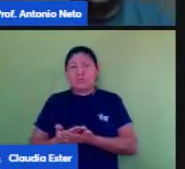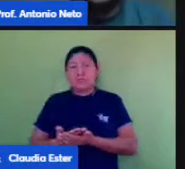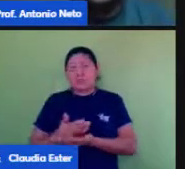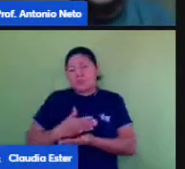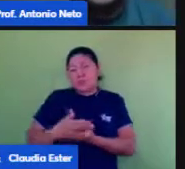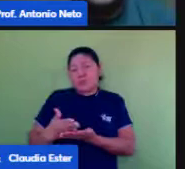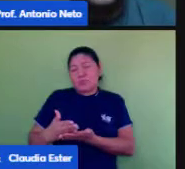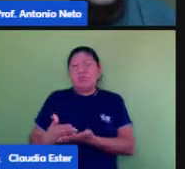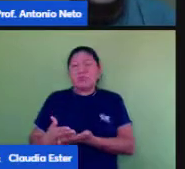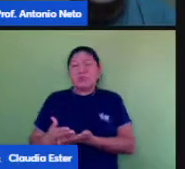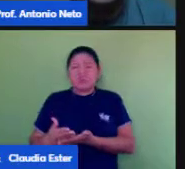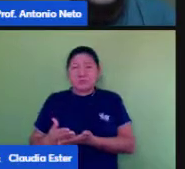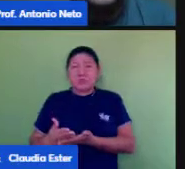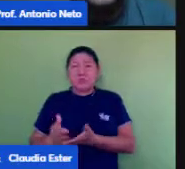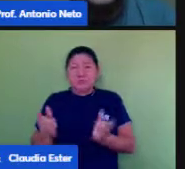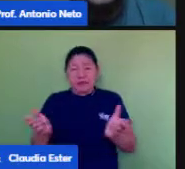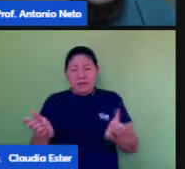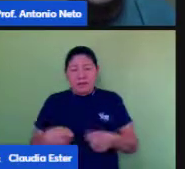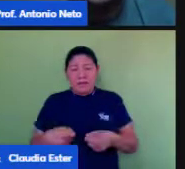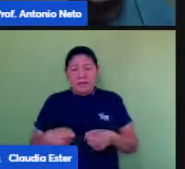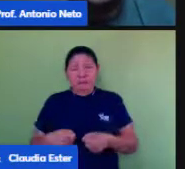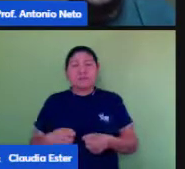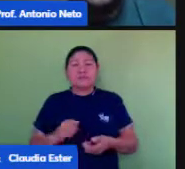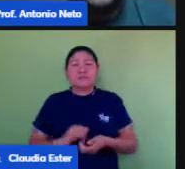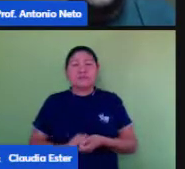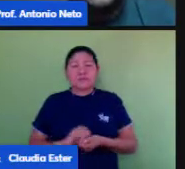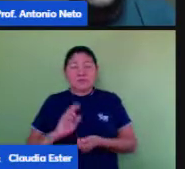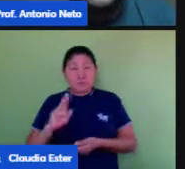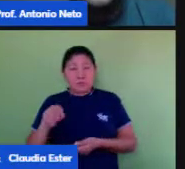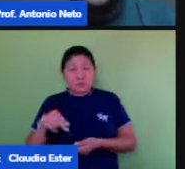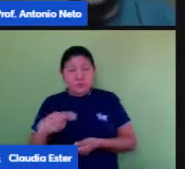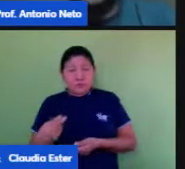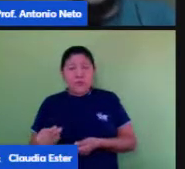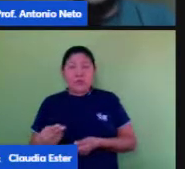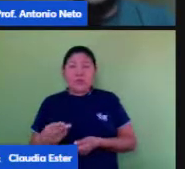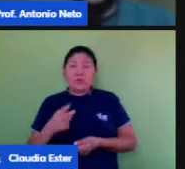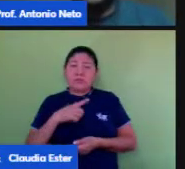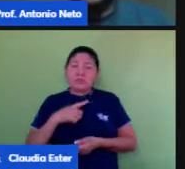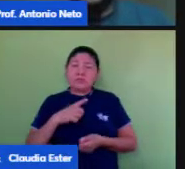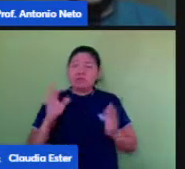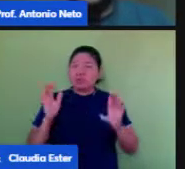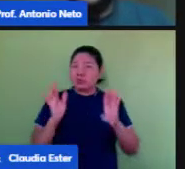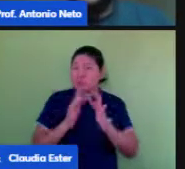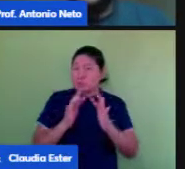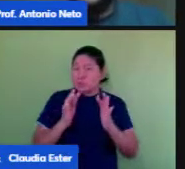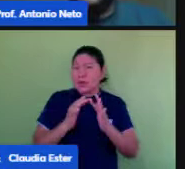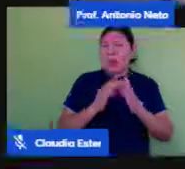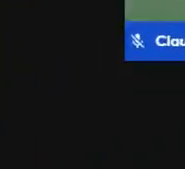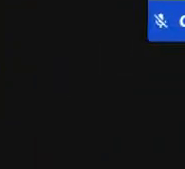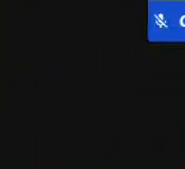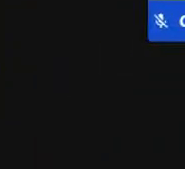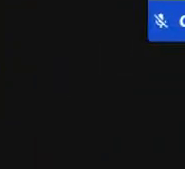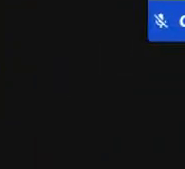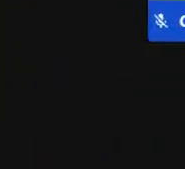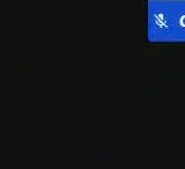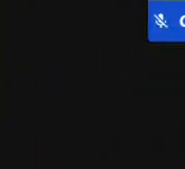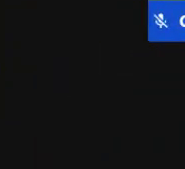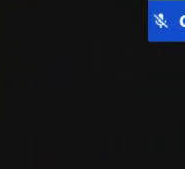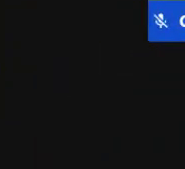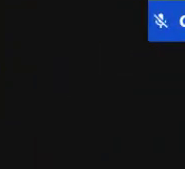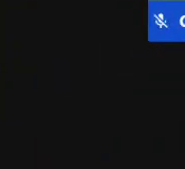à disposição, como a Sônia já tinha dito, nos e-mails, nos telefones do setor e também